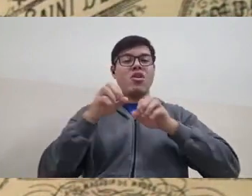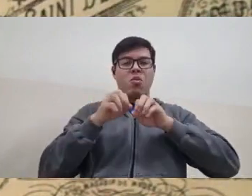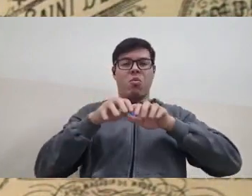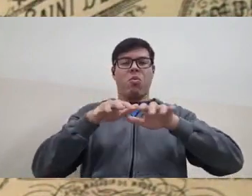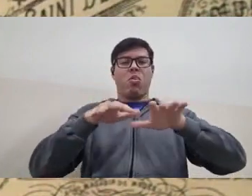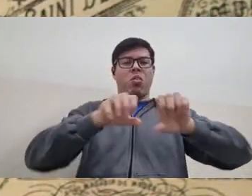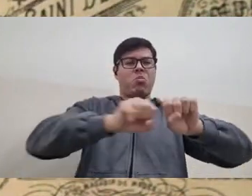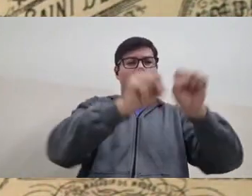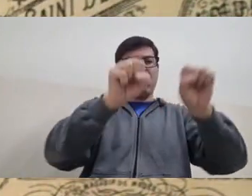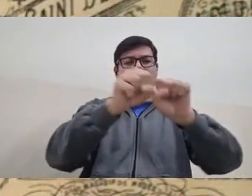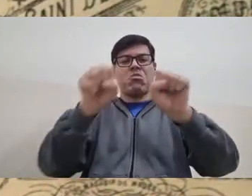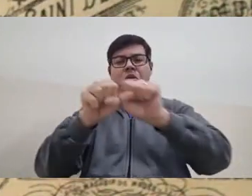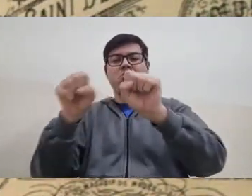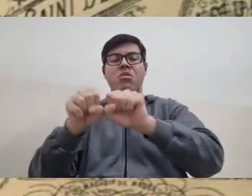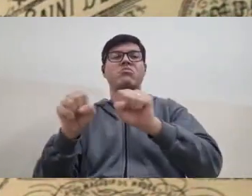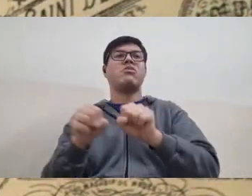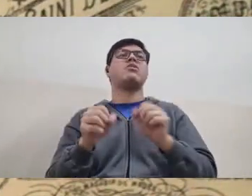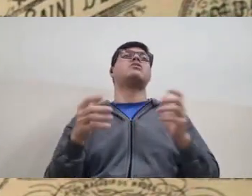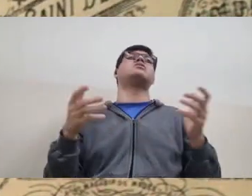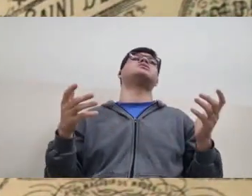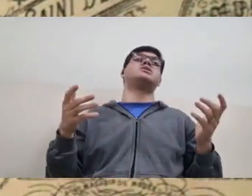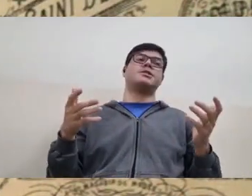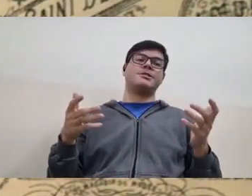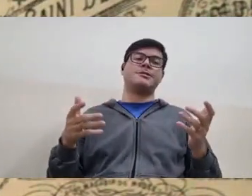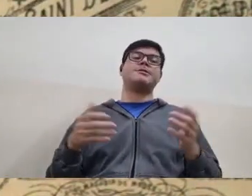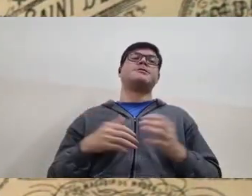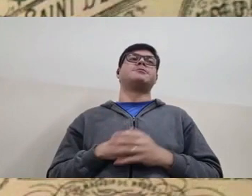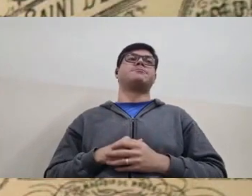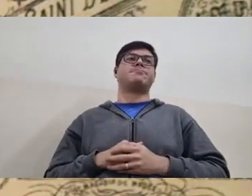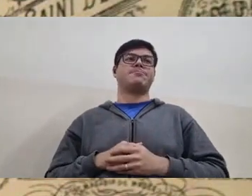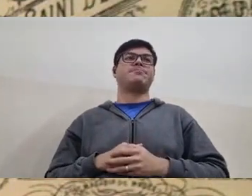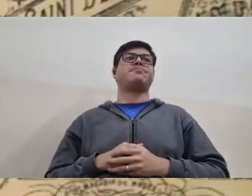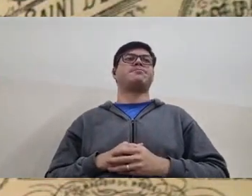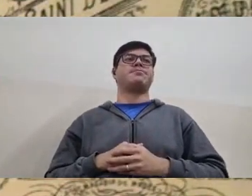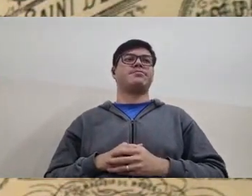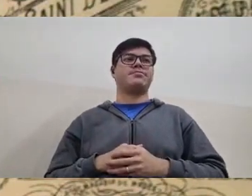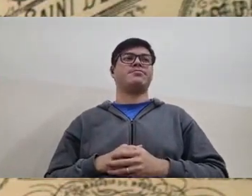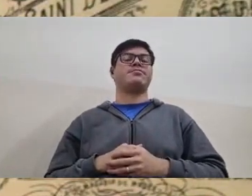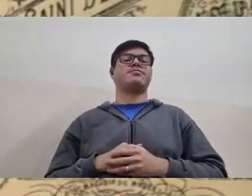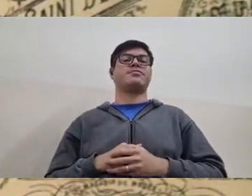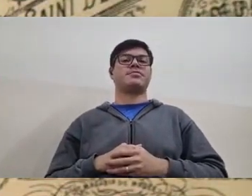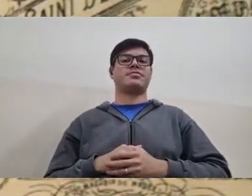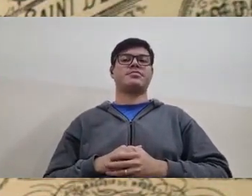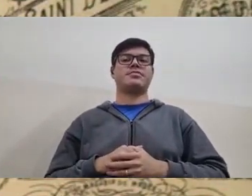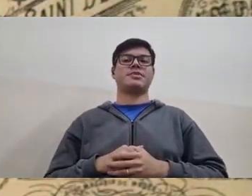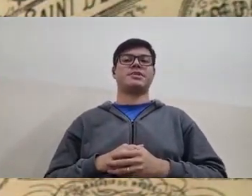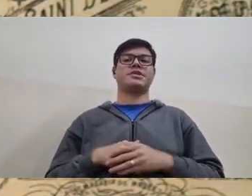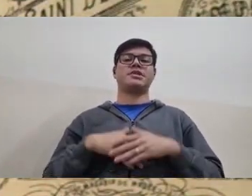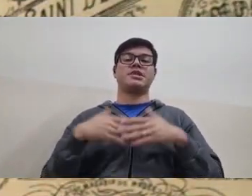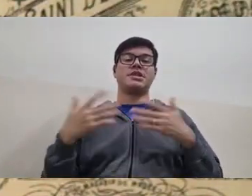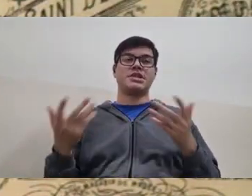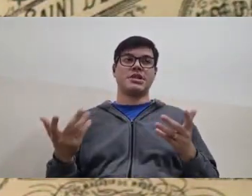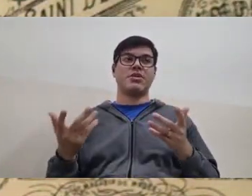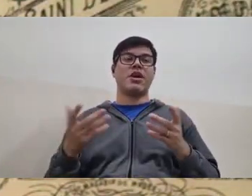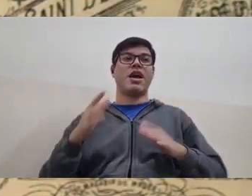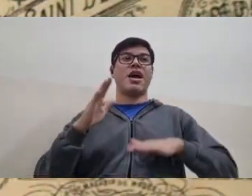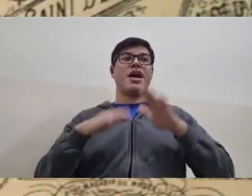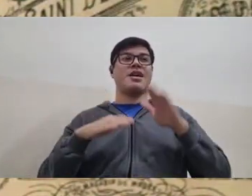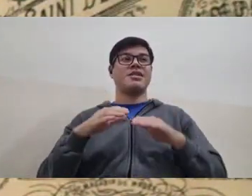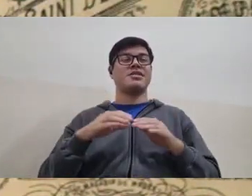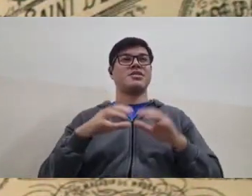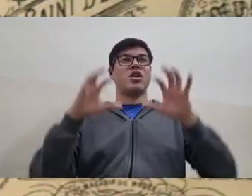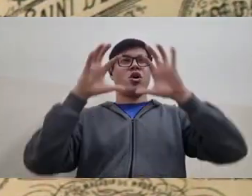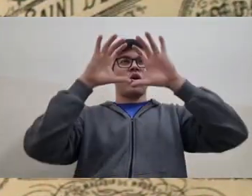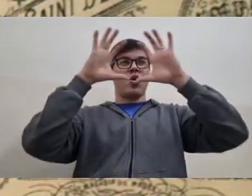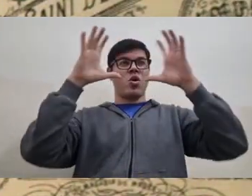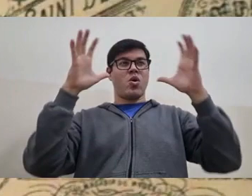destruindo toda a rede de água, rede de esgoto. Ela procura água, ela vai longe, né? Vai longe. Para você ter uma noção, acho que a copa tinha uns